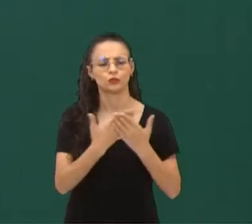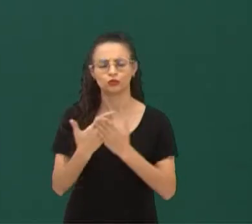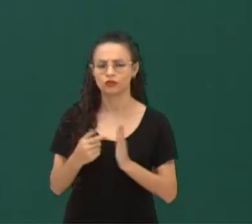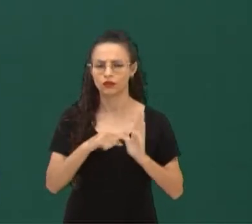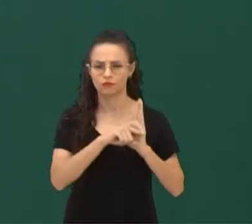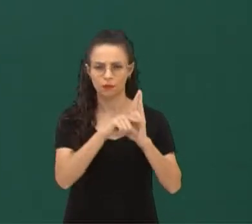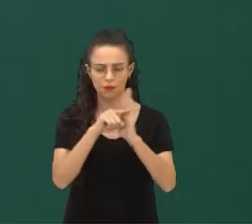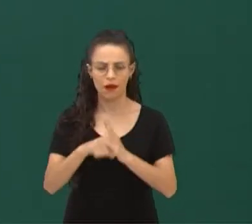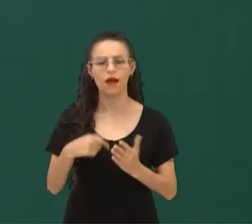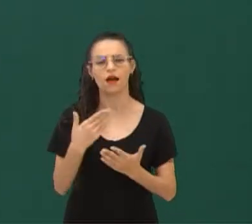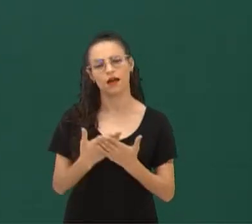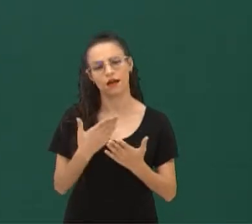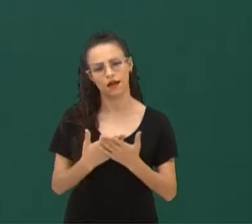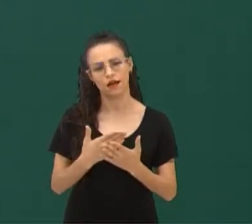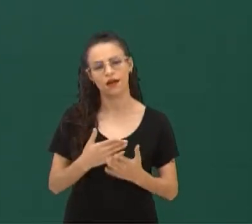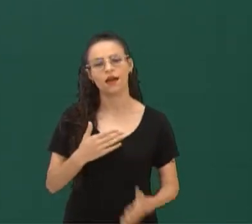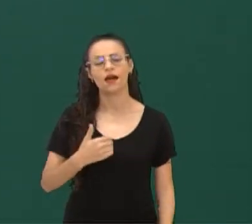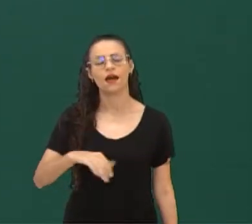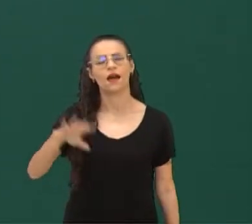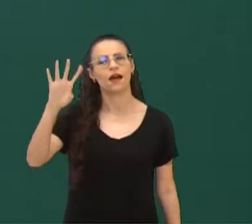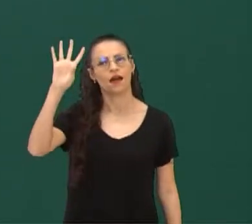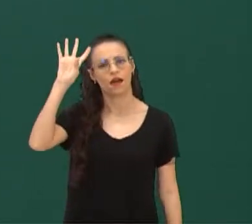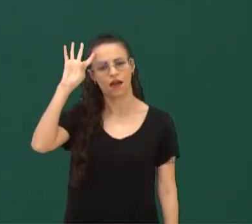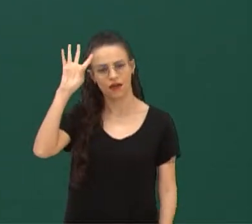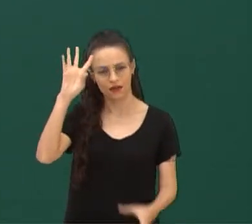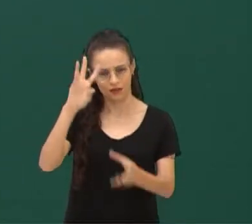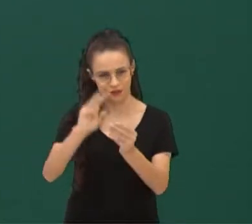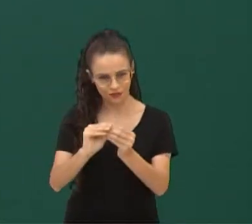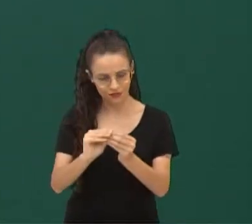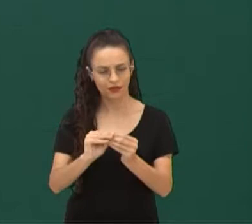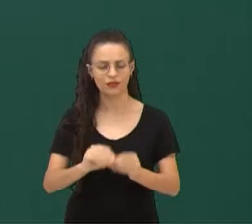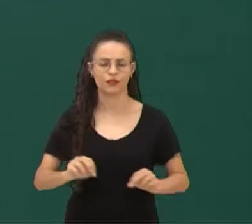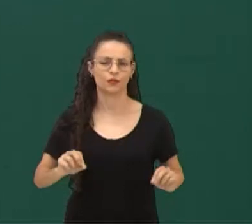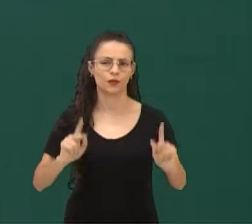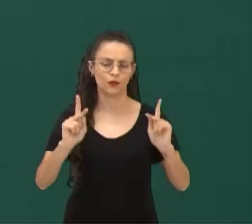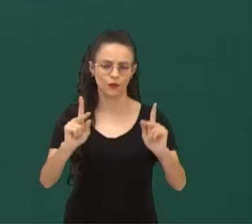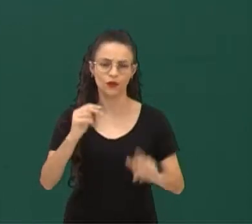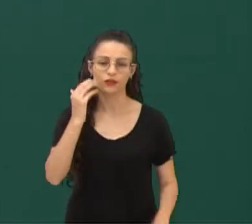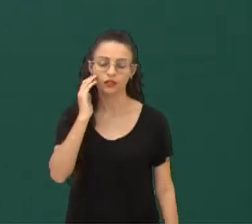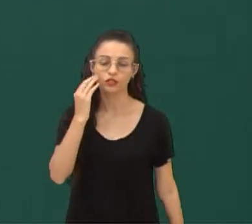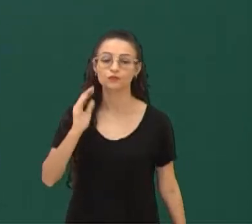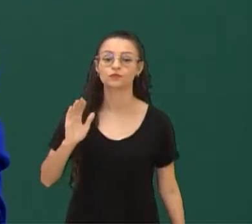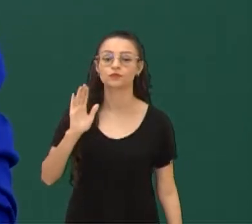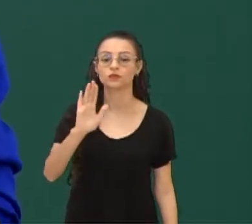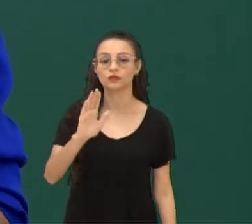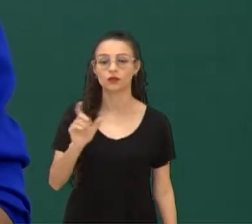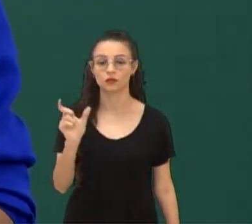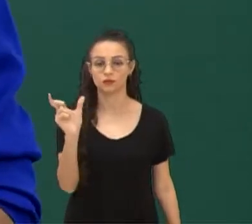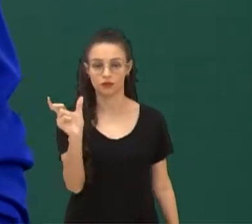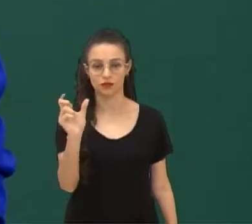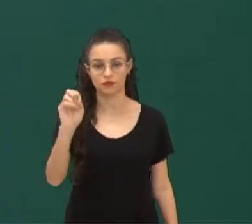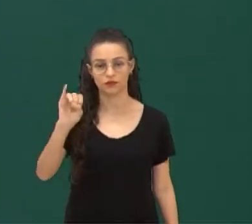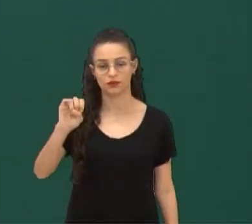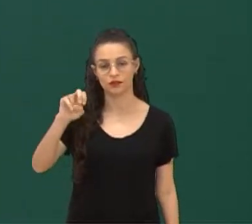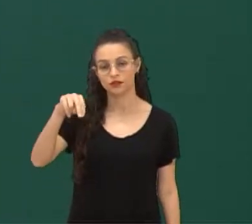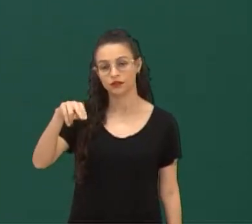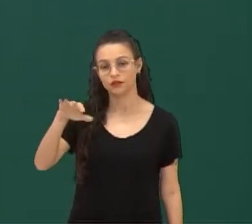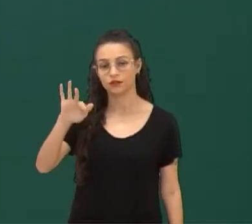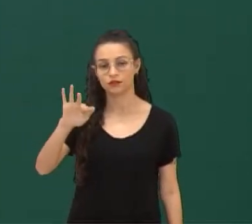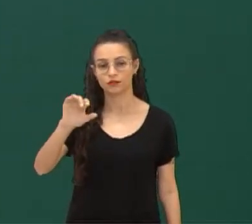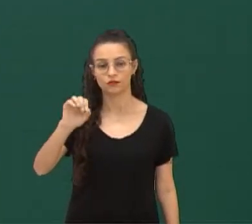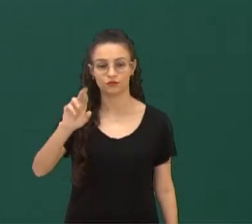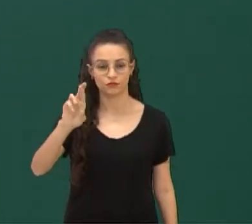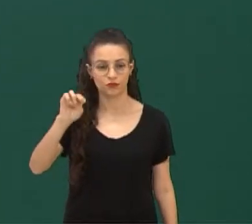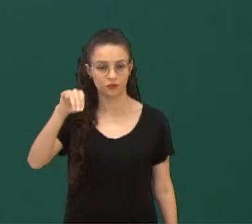pesquisar a gente estudar a gente vai entendendo com mais calma todo esse todas essas palavras a palavra information é um